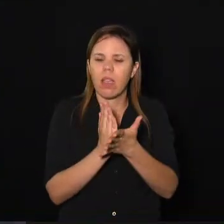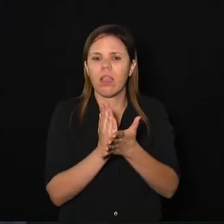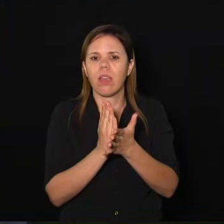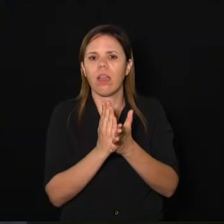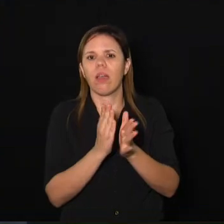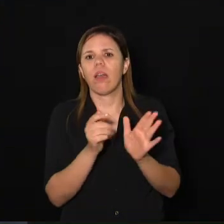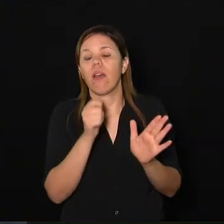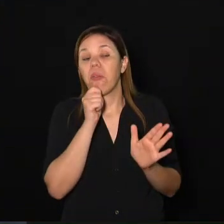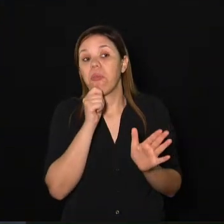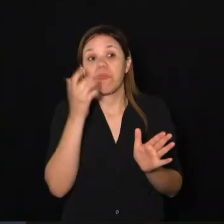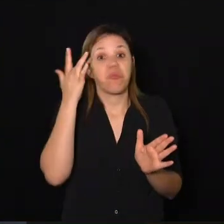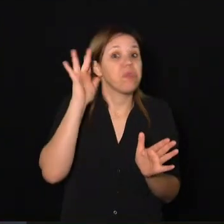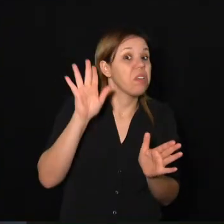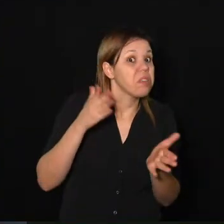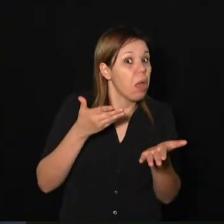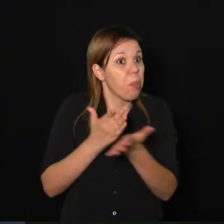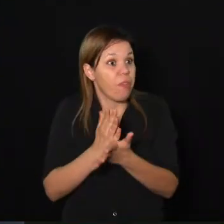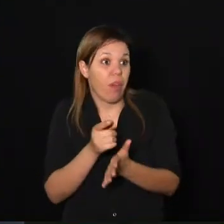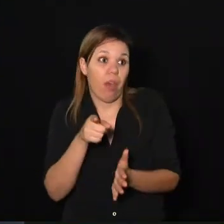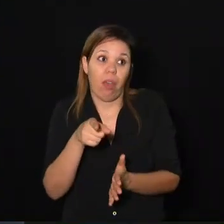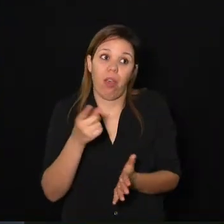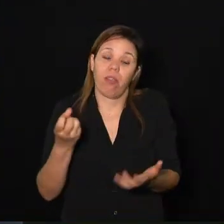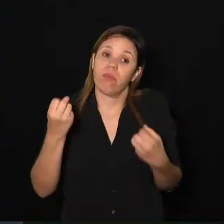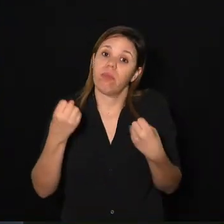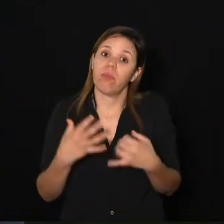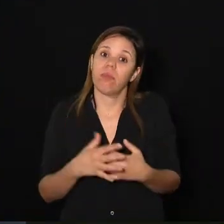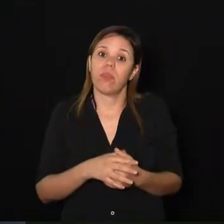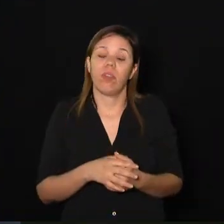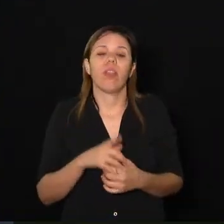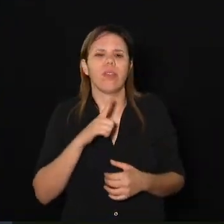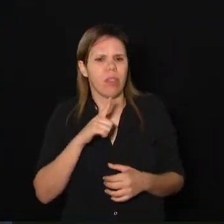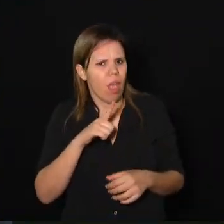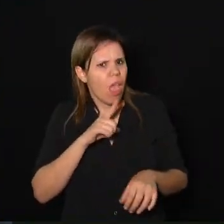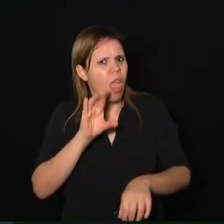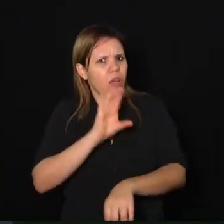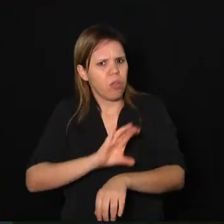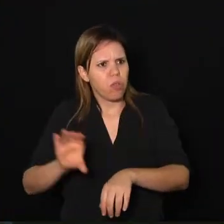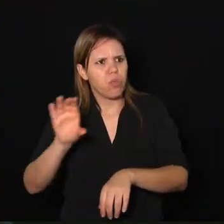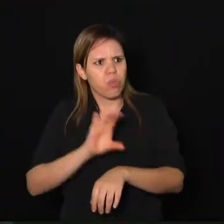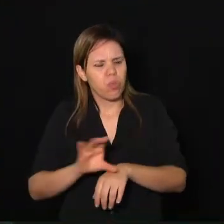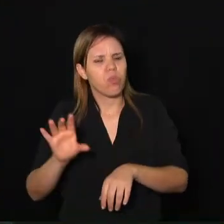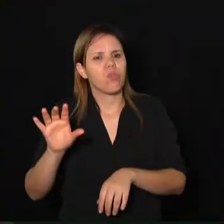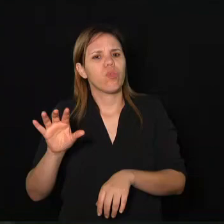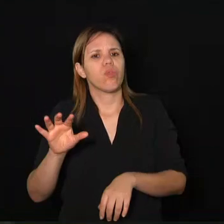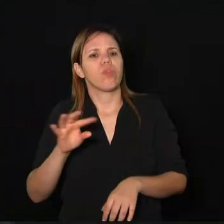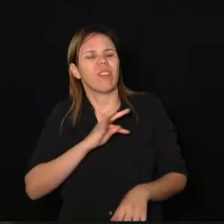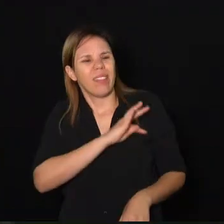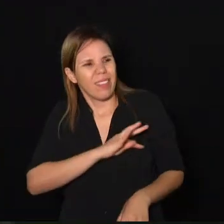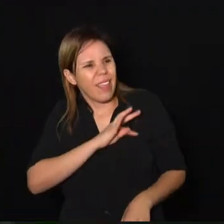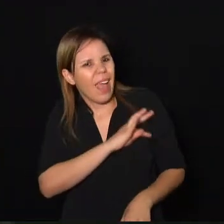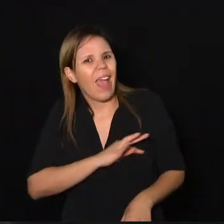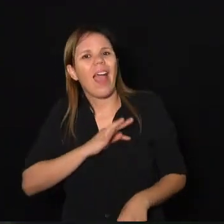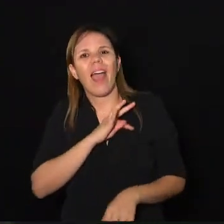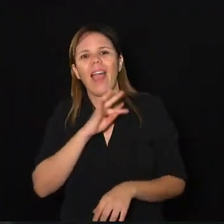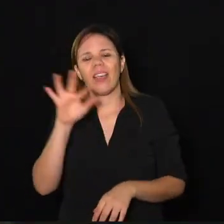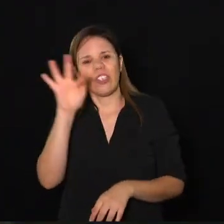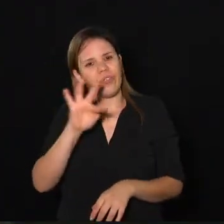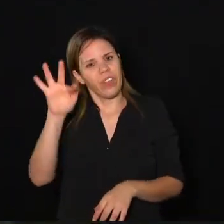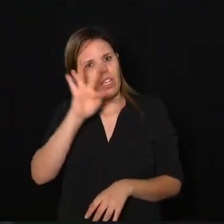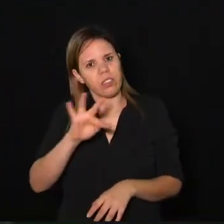regulamentada mas é uma profissão que existe tem curso superior curso técnico e talvez dependa ainda de alguma